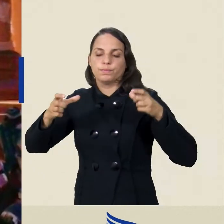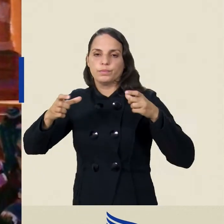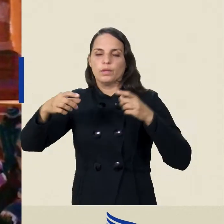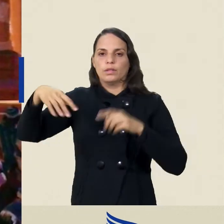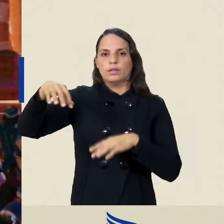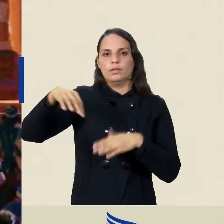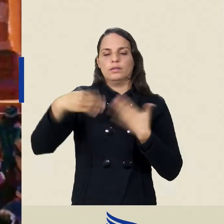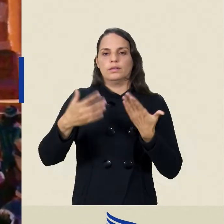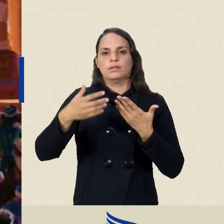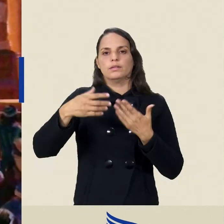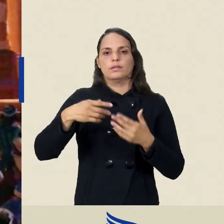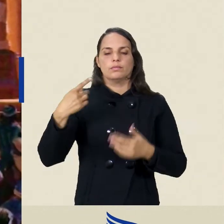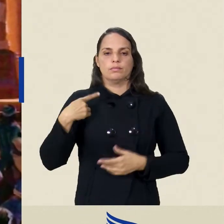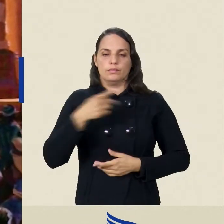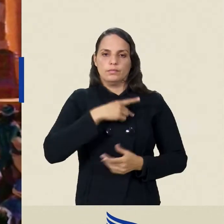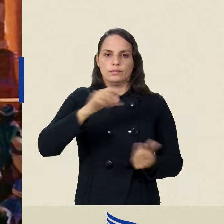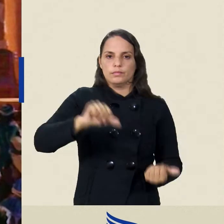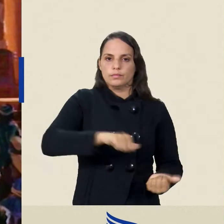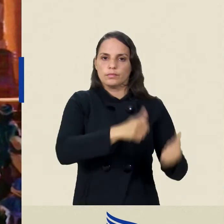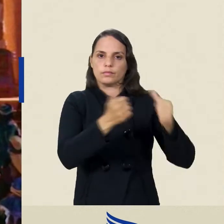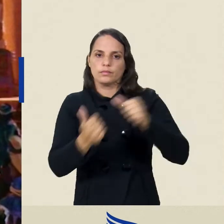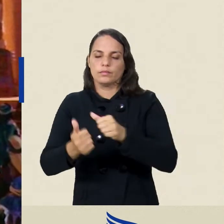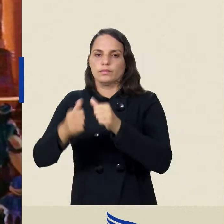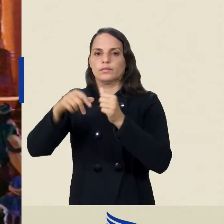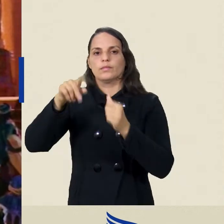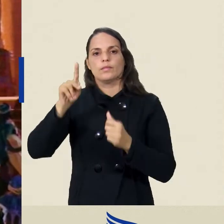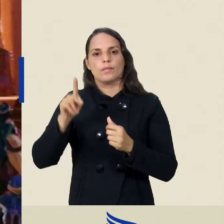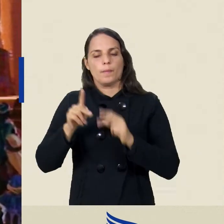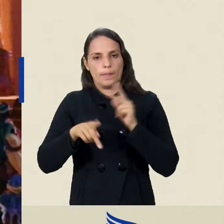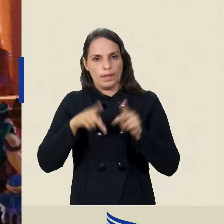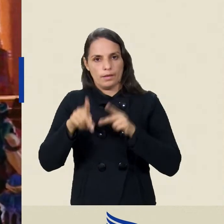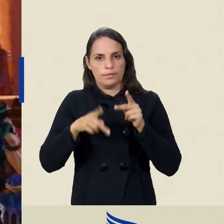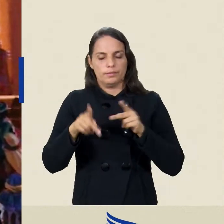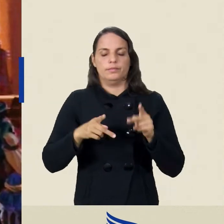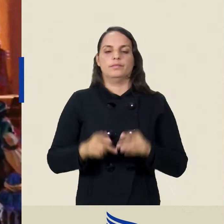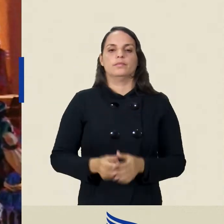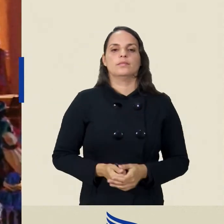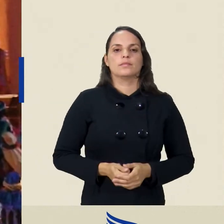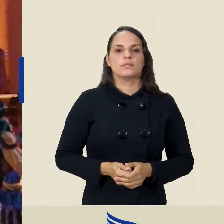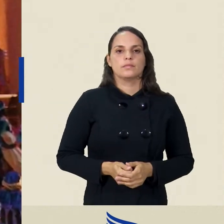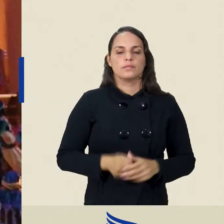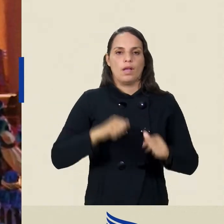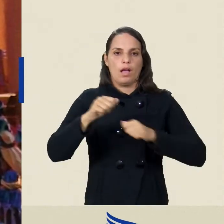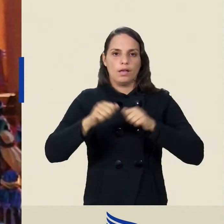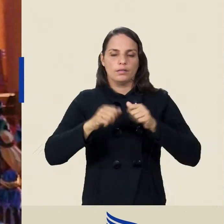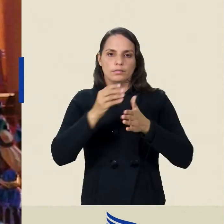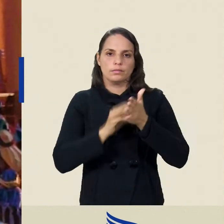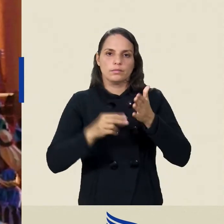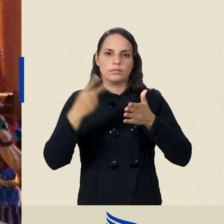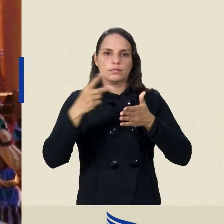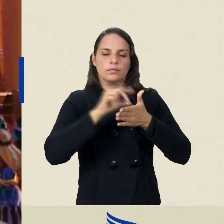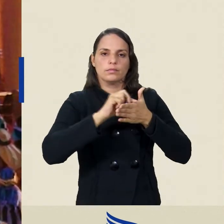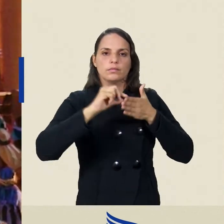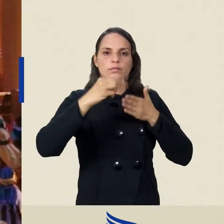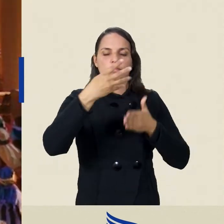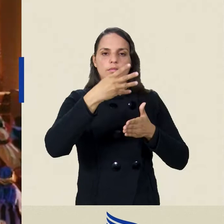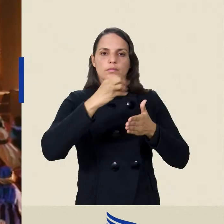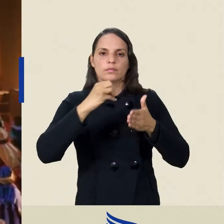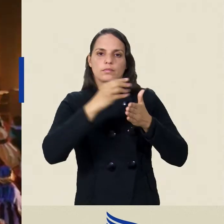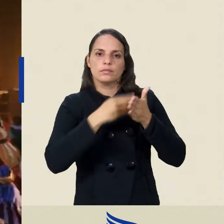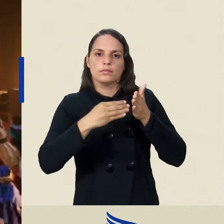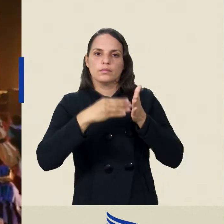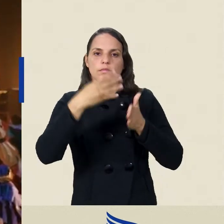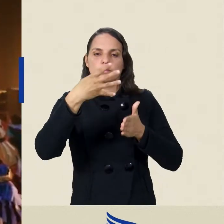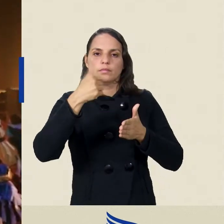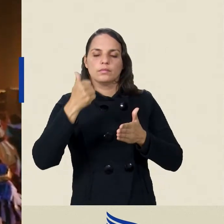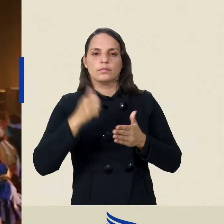pelos pastores da igreja. É o que se encontra em Atos capítulo 2, versículos 40 e 41. E com